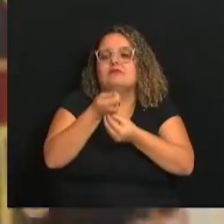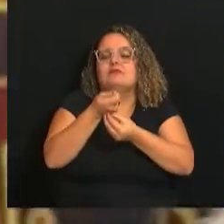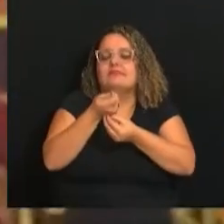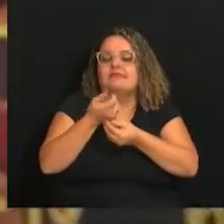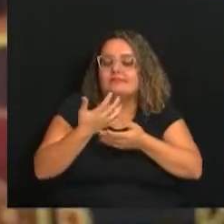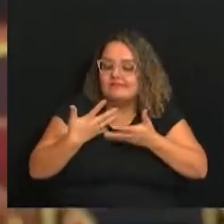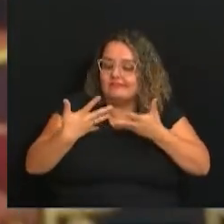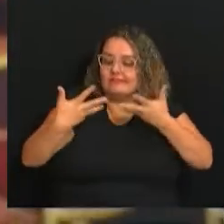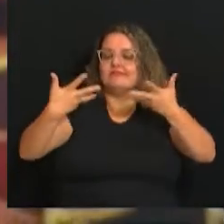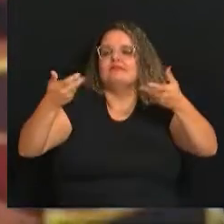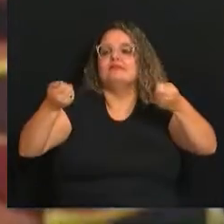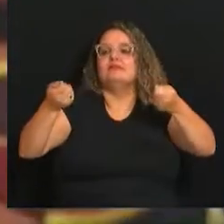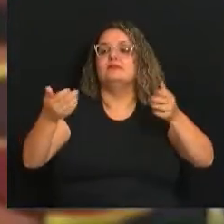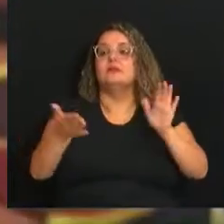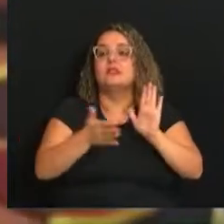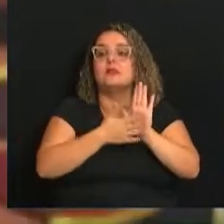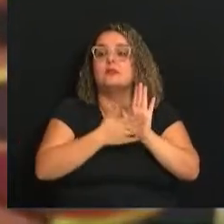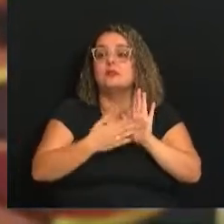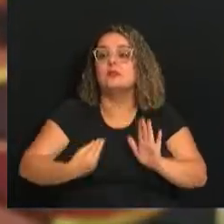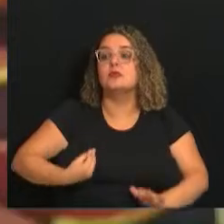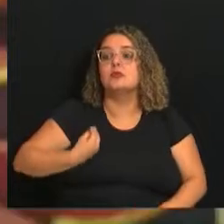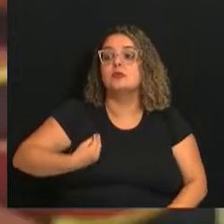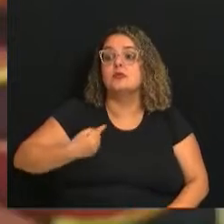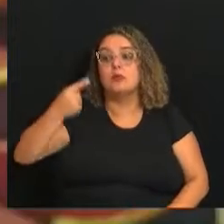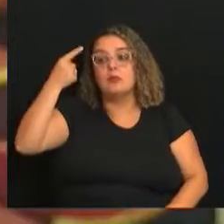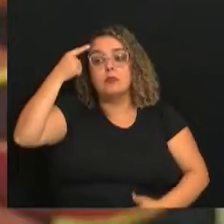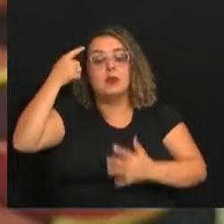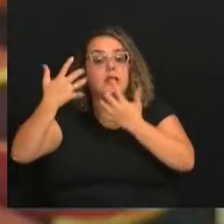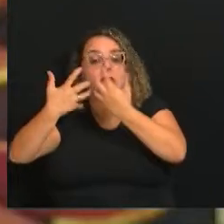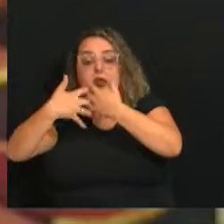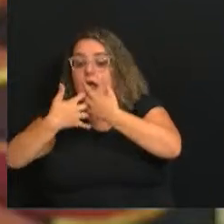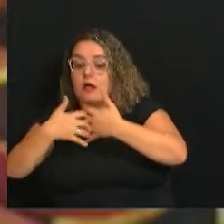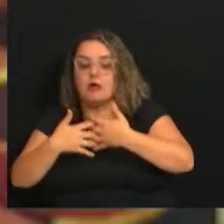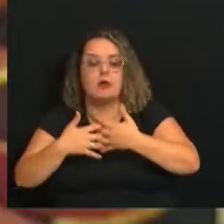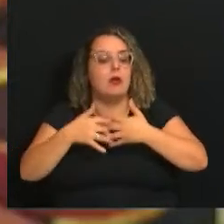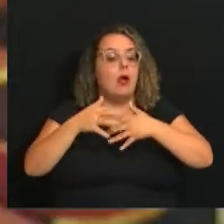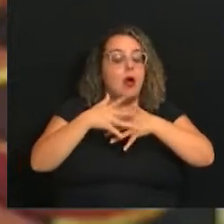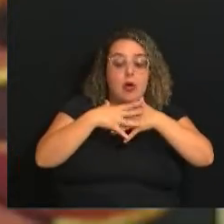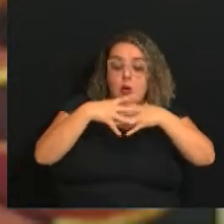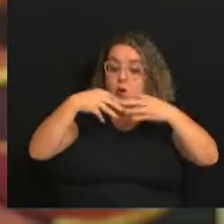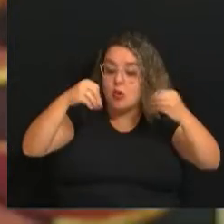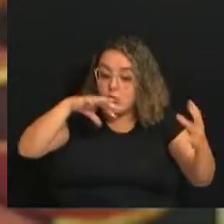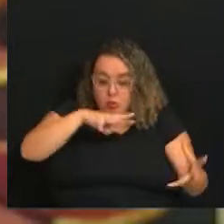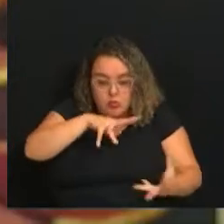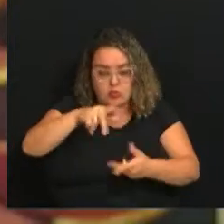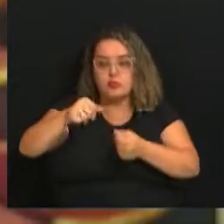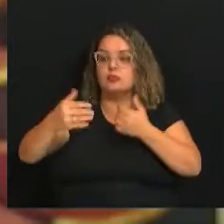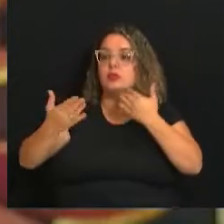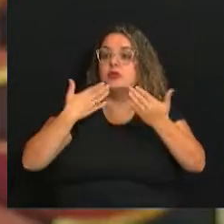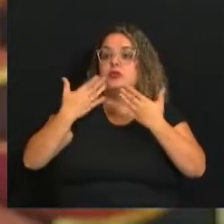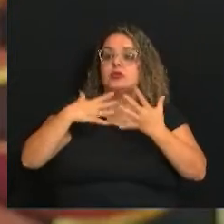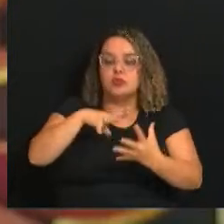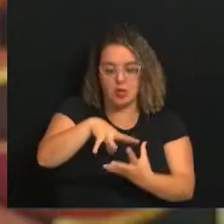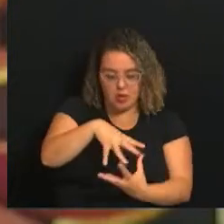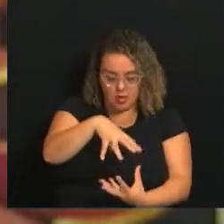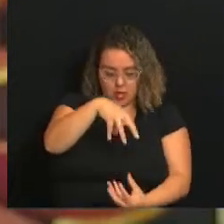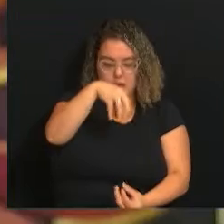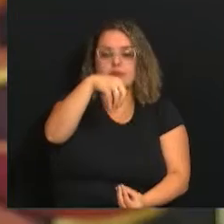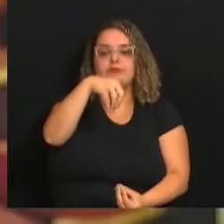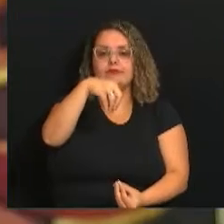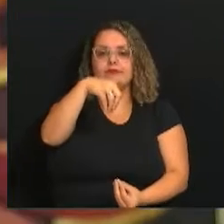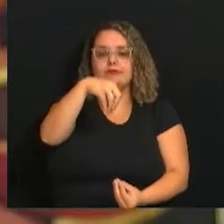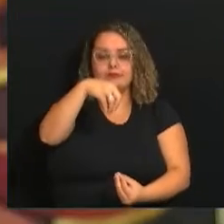aqui, TC? Vai bater um papo conosco, se posicionando. Salve, aqui. Tudo bem? Tudo bem? E aí, beleza? Obrigado por Boa receber a tarde gente aí mais